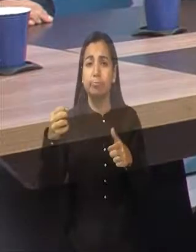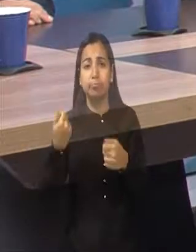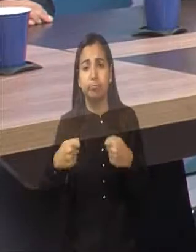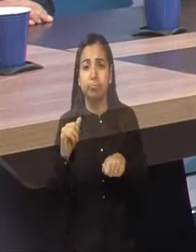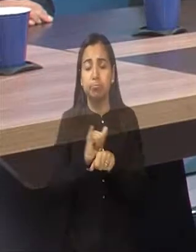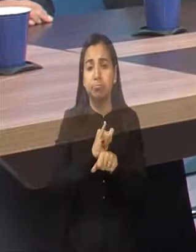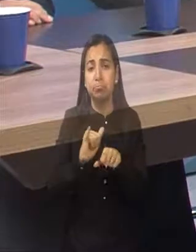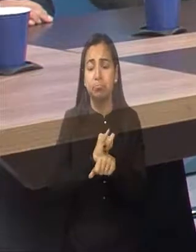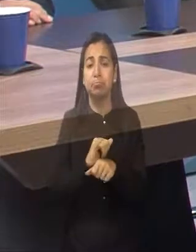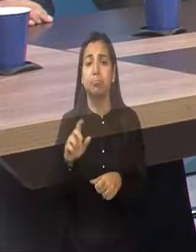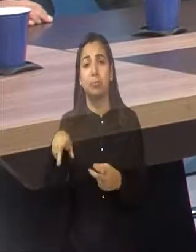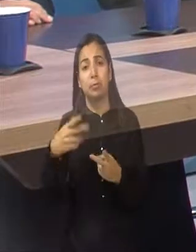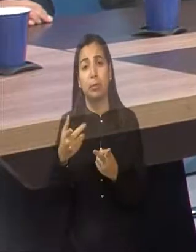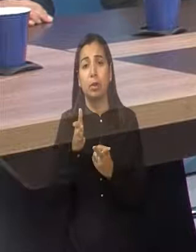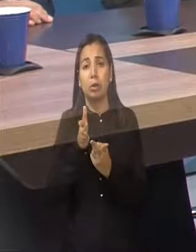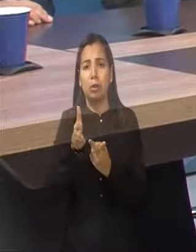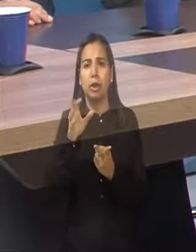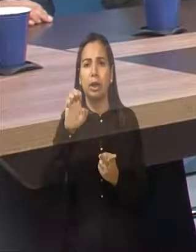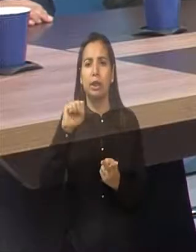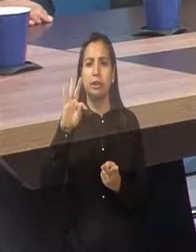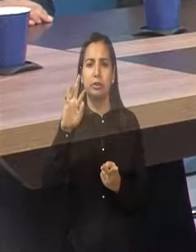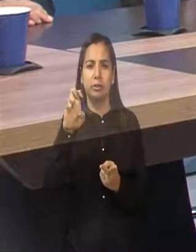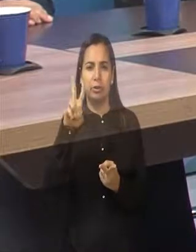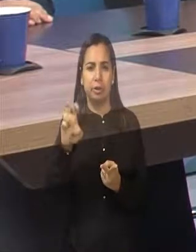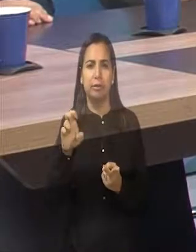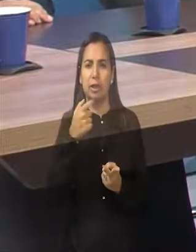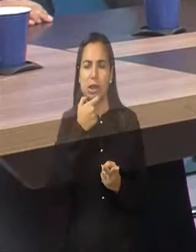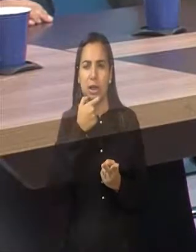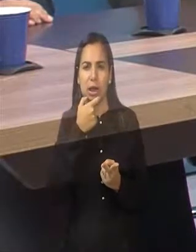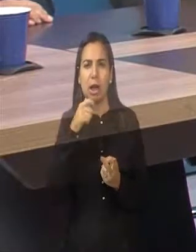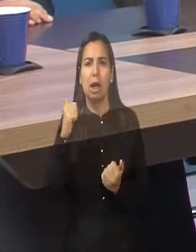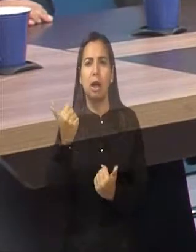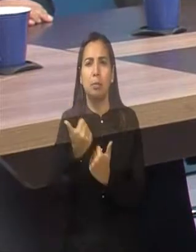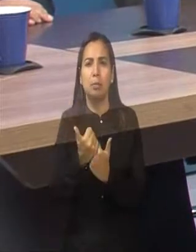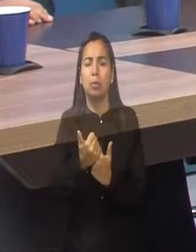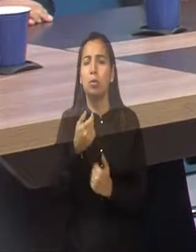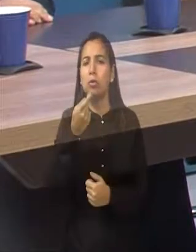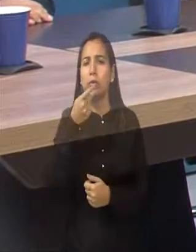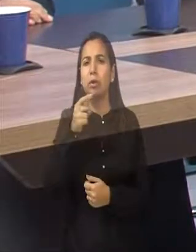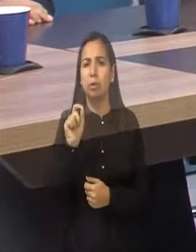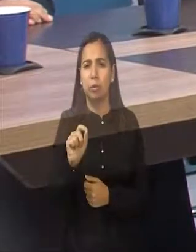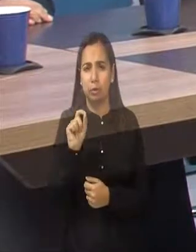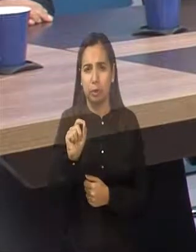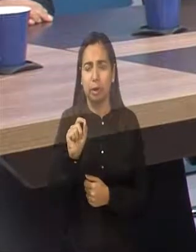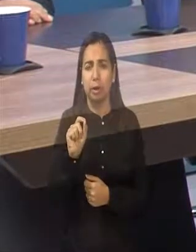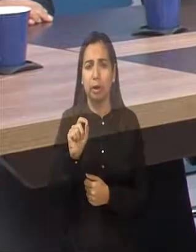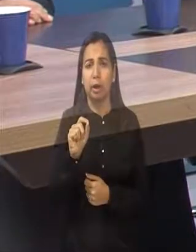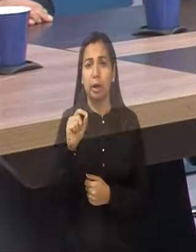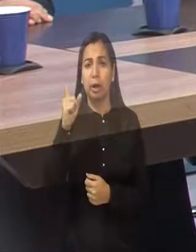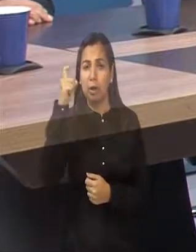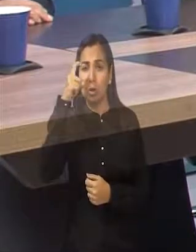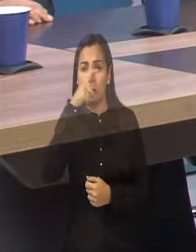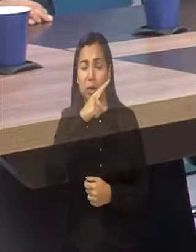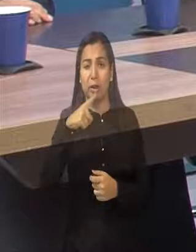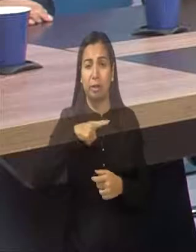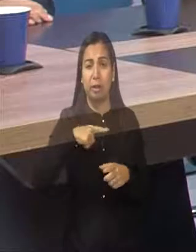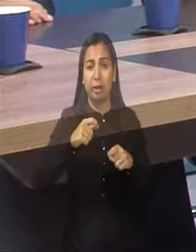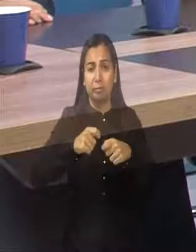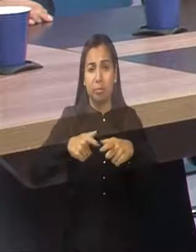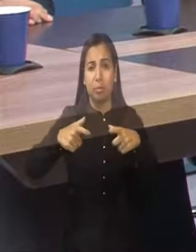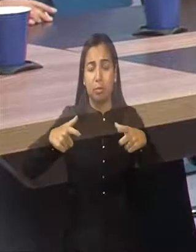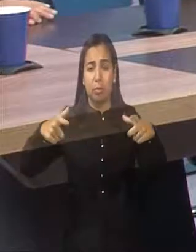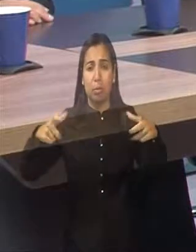que o físico inglês, o Stephen Hawking, apoiou recentemente, dizendo que a complexidade crescente do